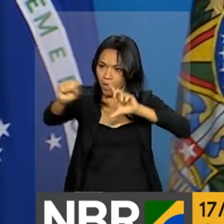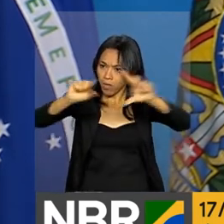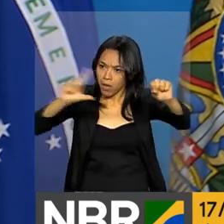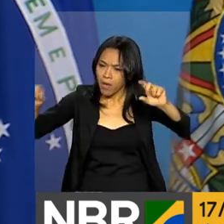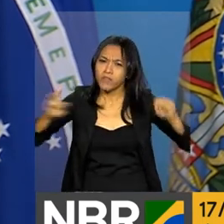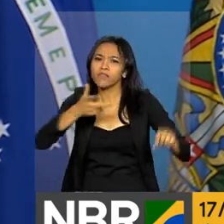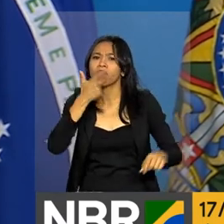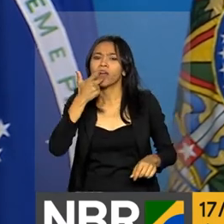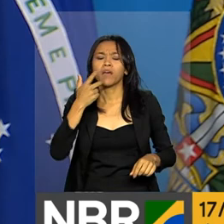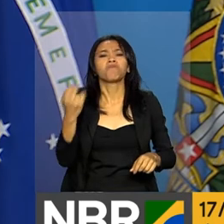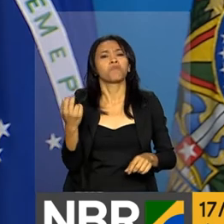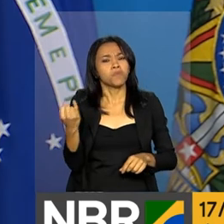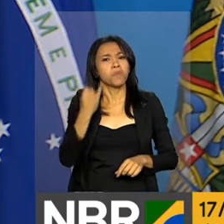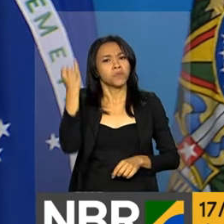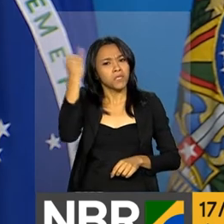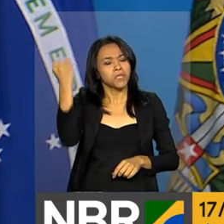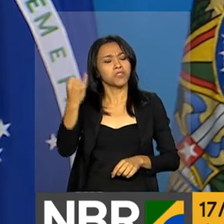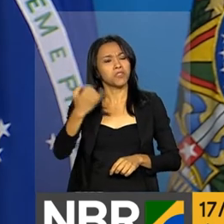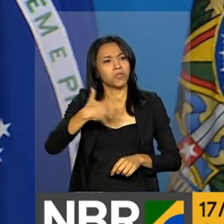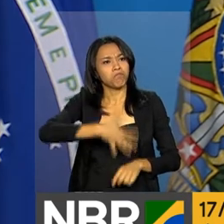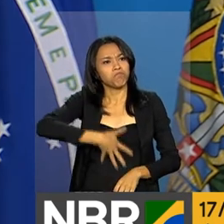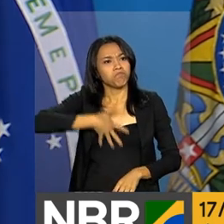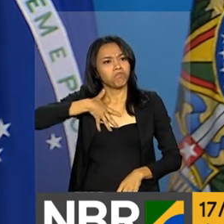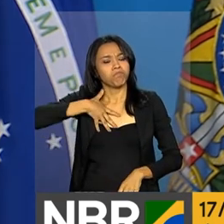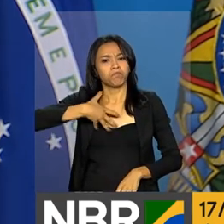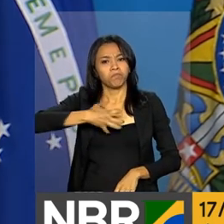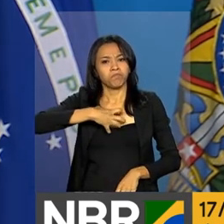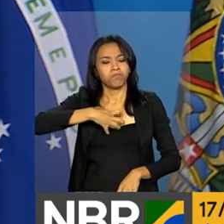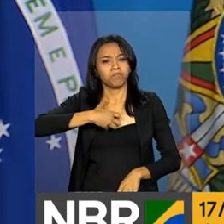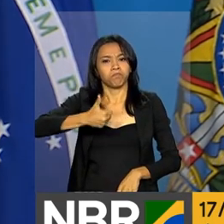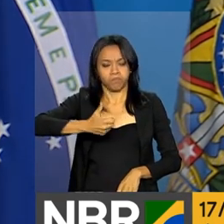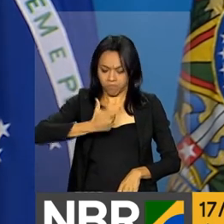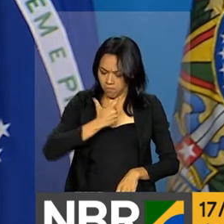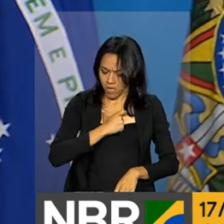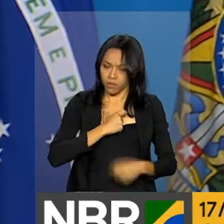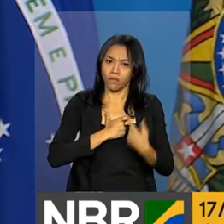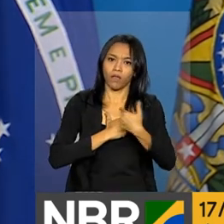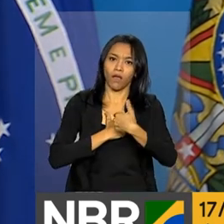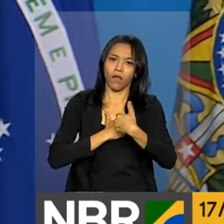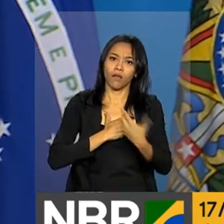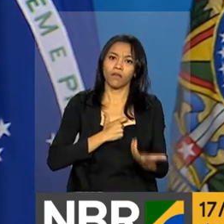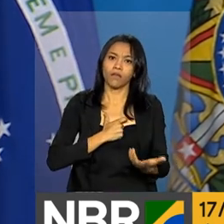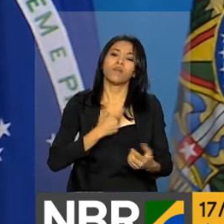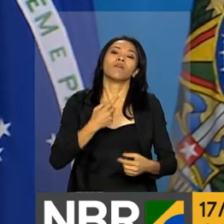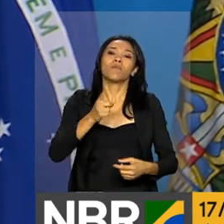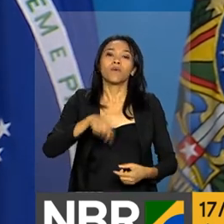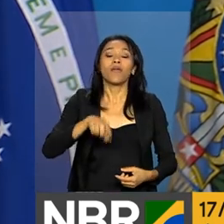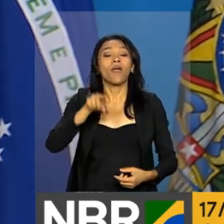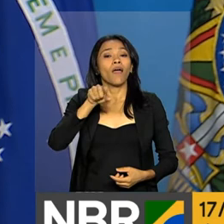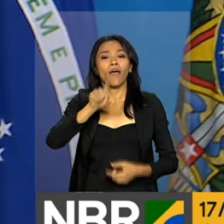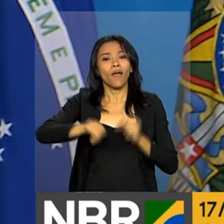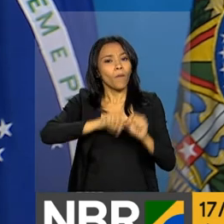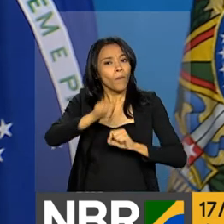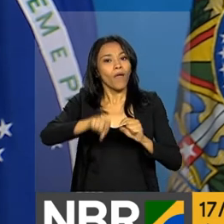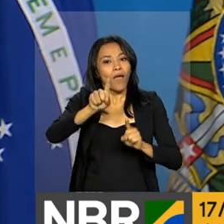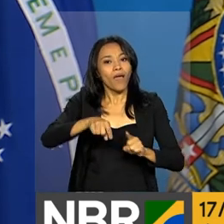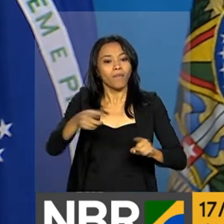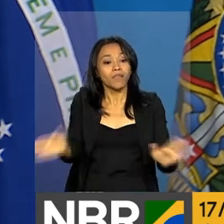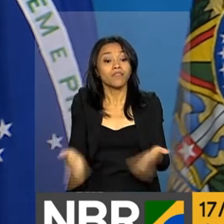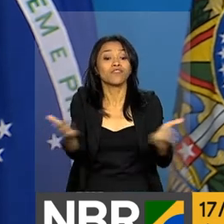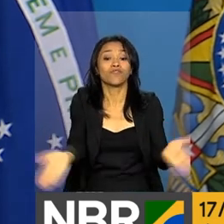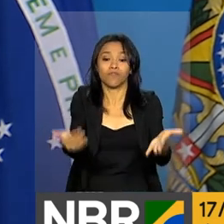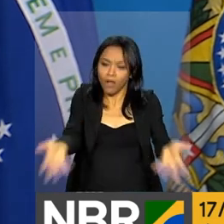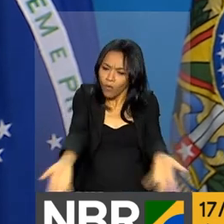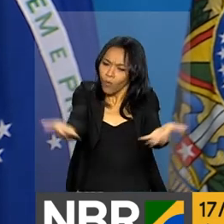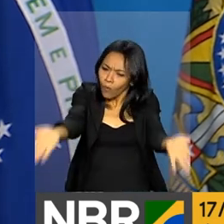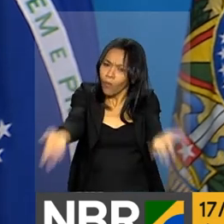não é? Ter sido agraciado com esta medalha, porque ela servirá, volto a dizer, de incentivo para